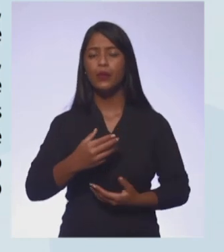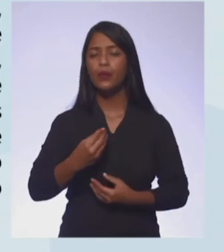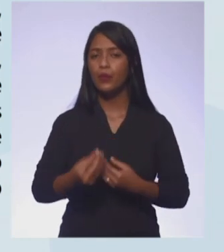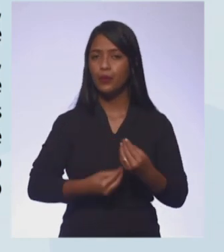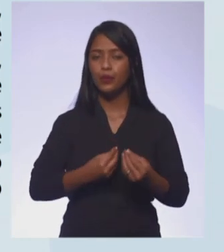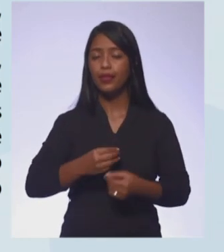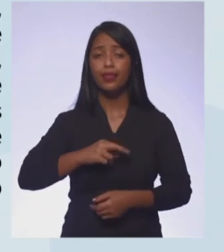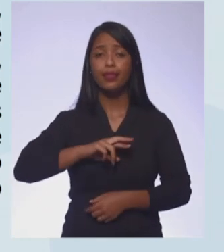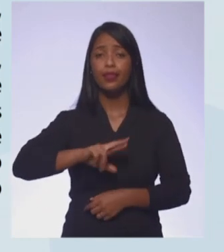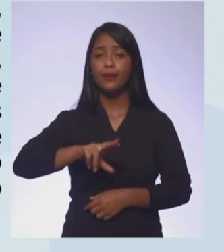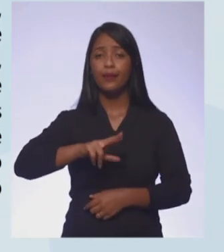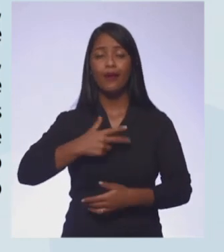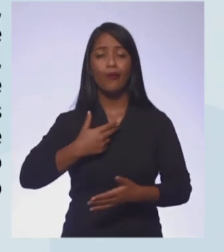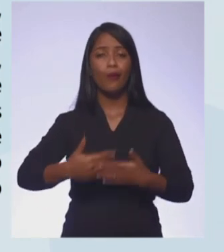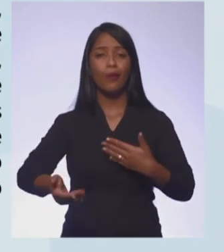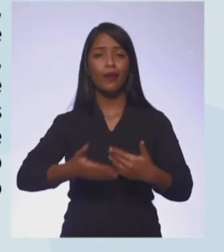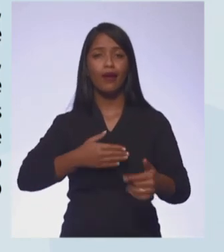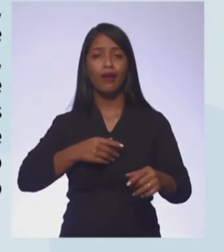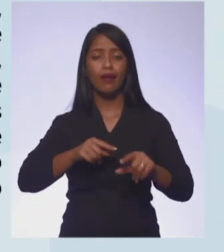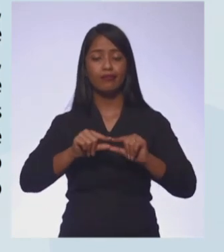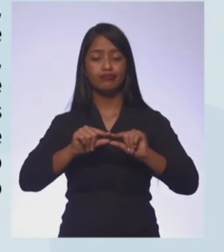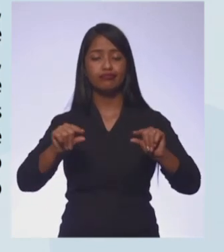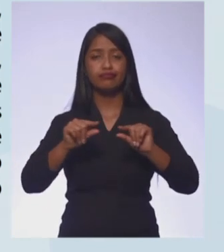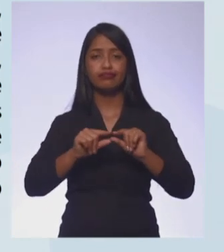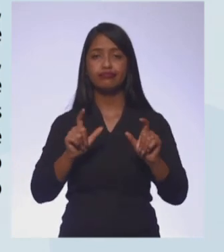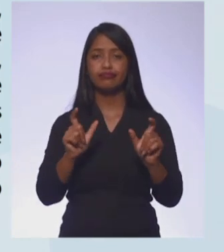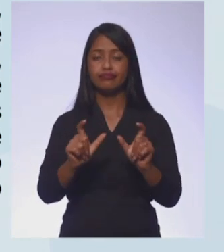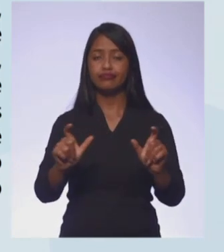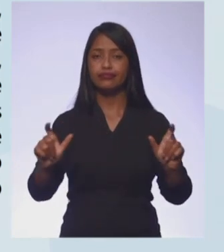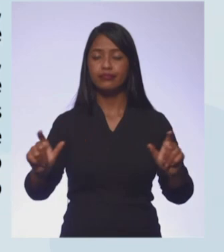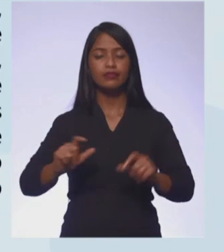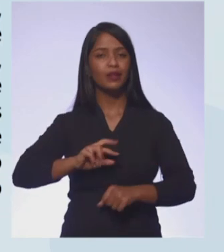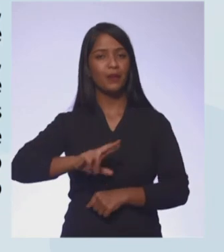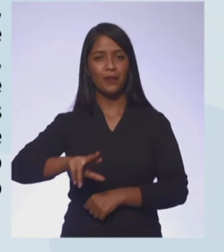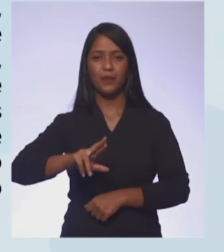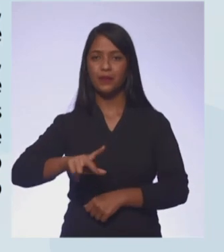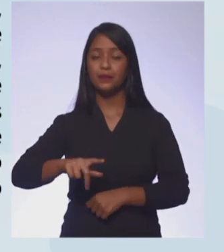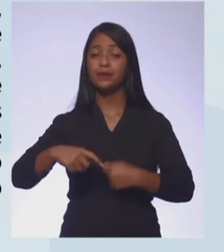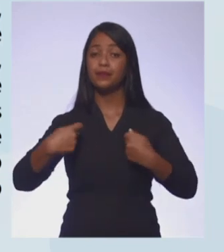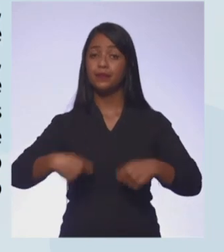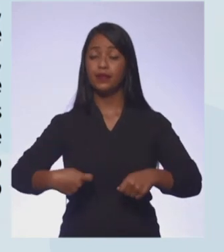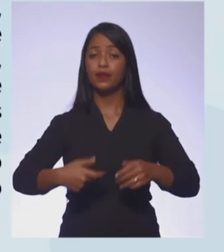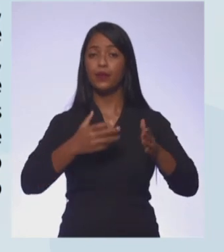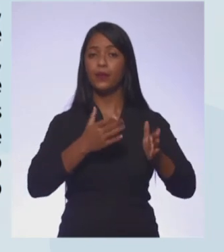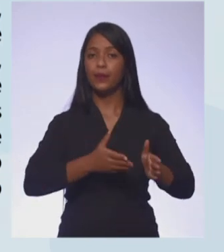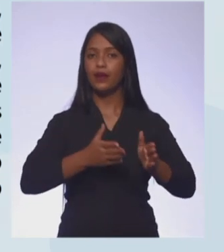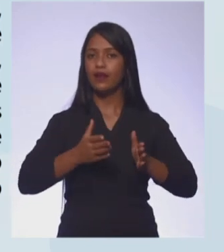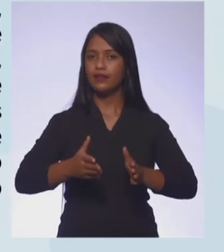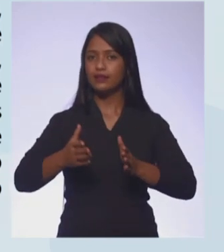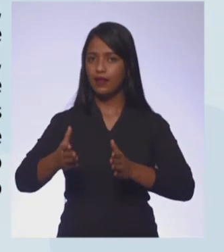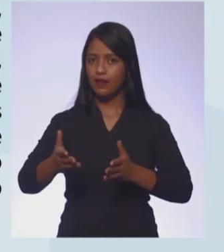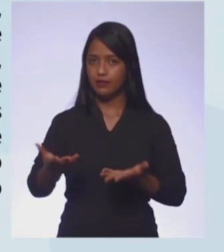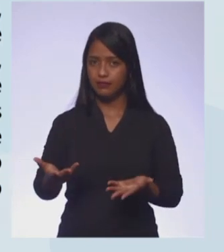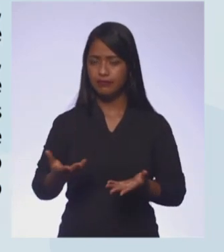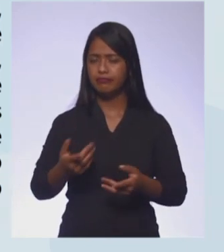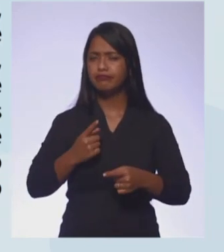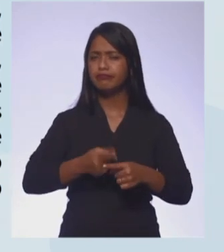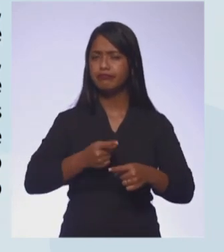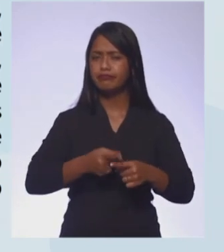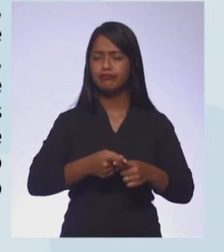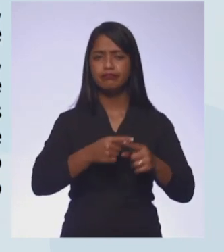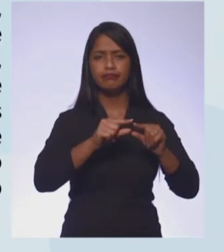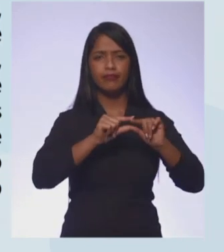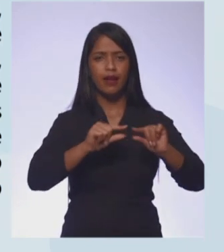soma aleatória de sentenças, mas sim de uma organização, de modo que elas, encadeadas,